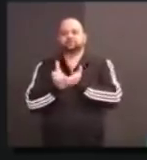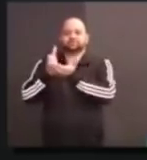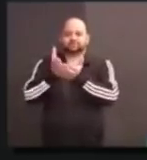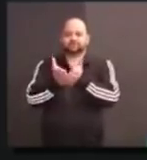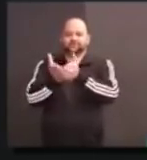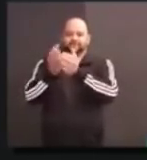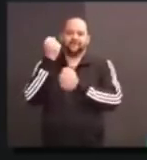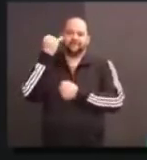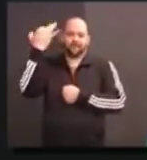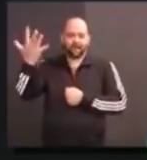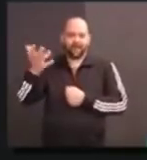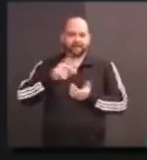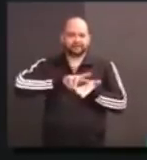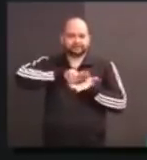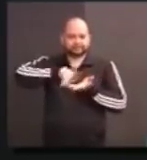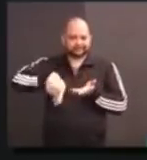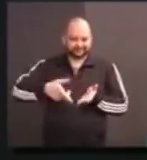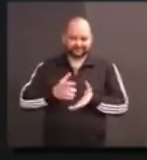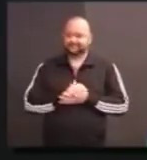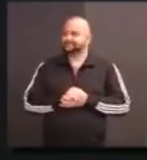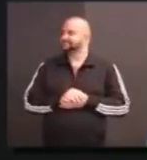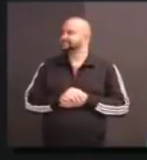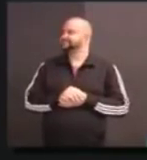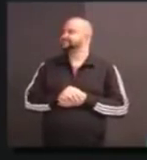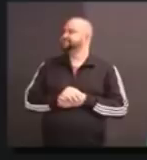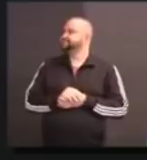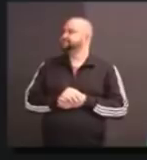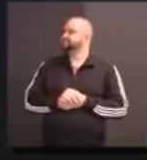navio. E etc. Me leva lá.